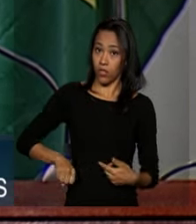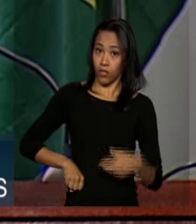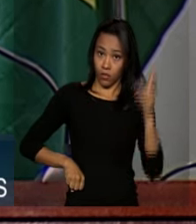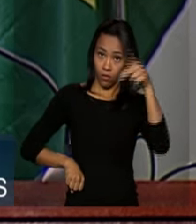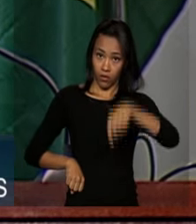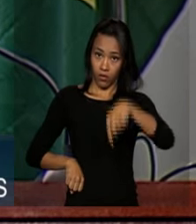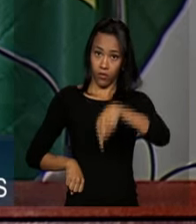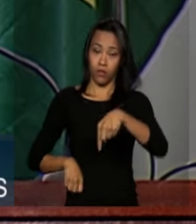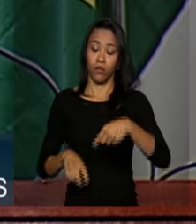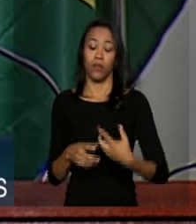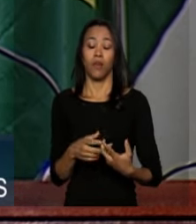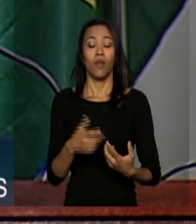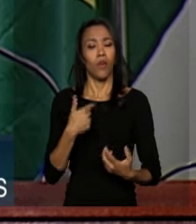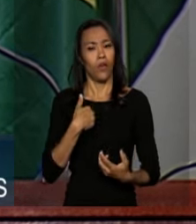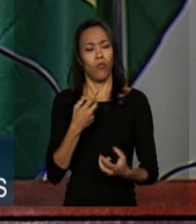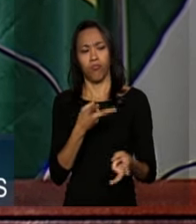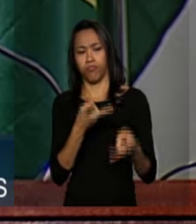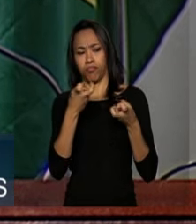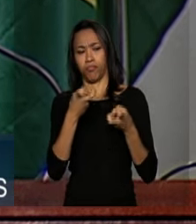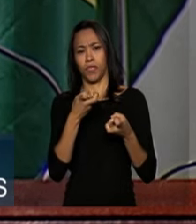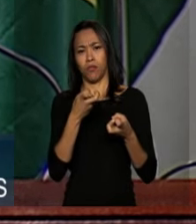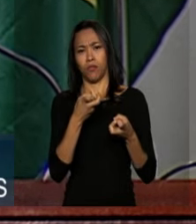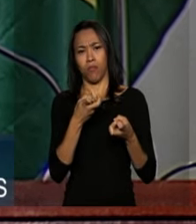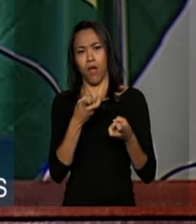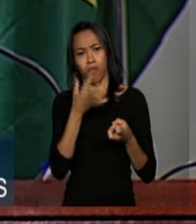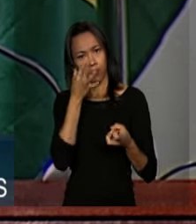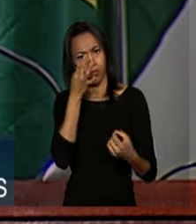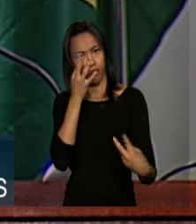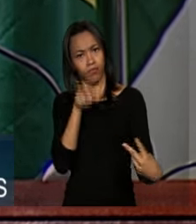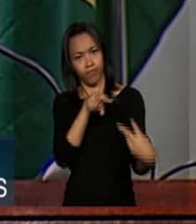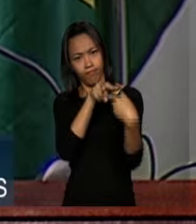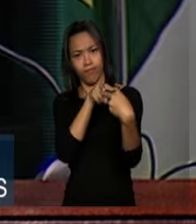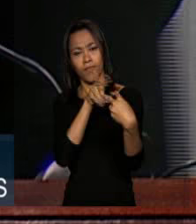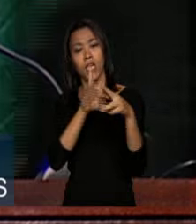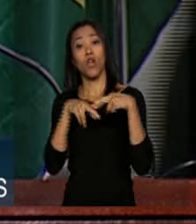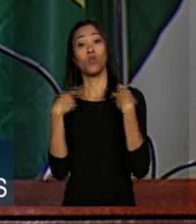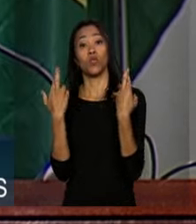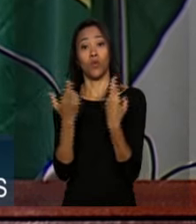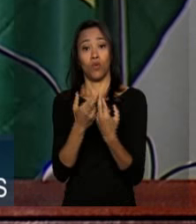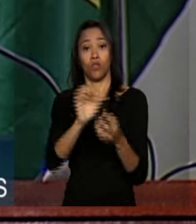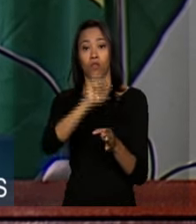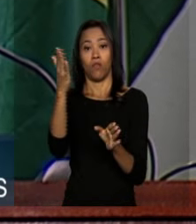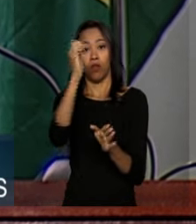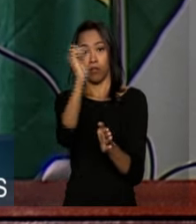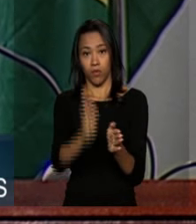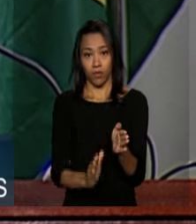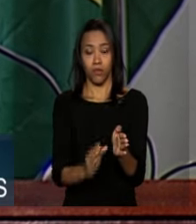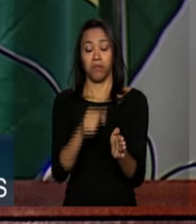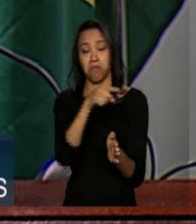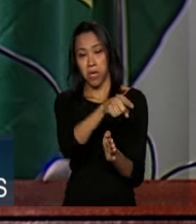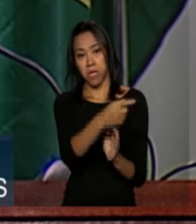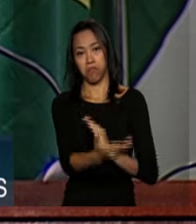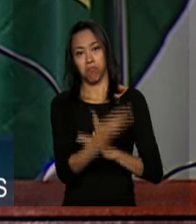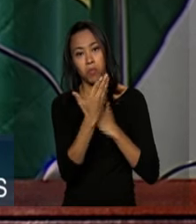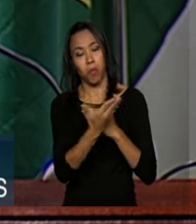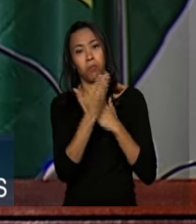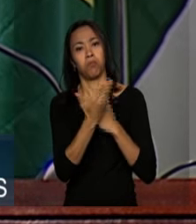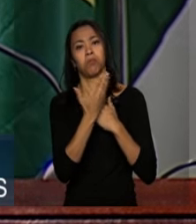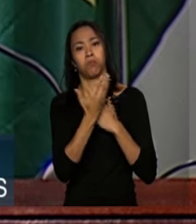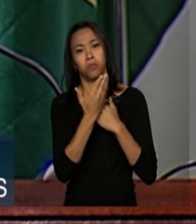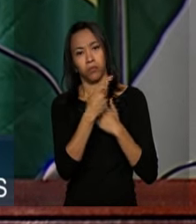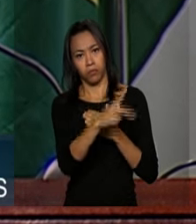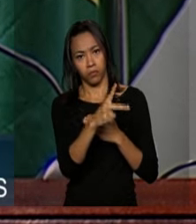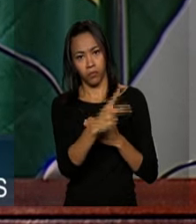casa. Pude constatar pessoalmente, em reuniões internacionais, a grande contribuição do